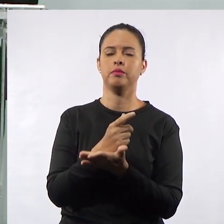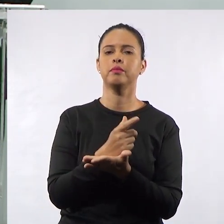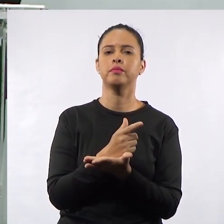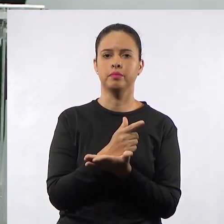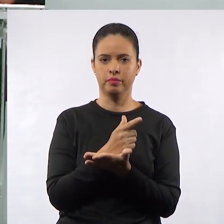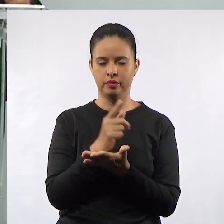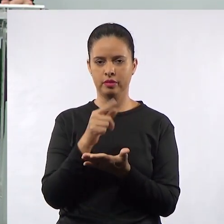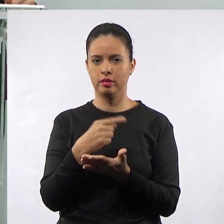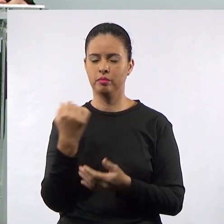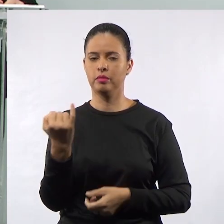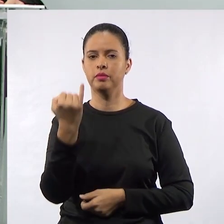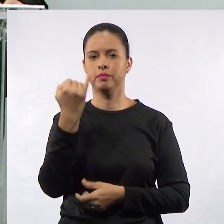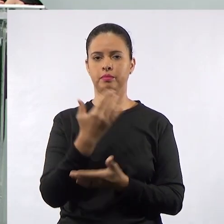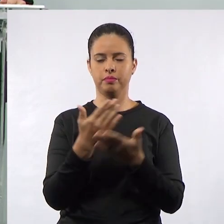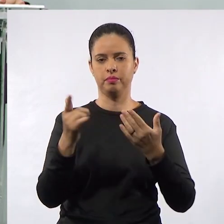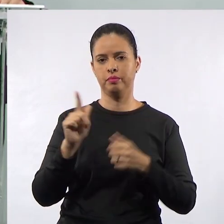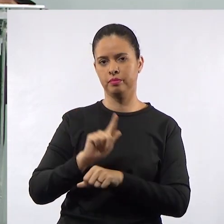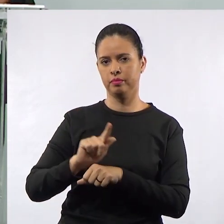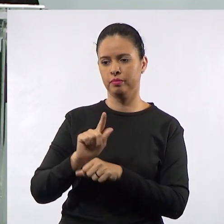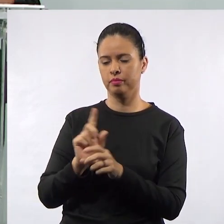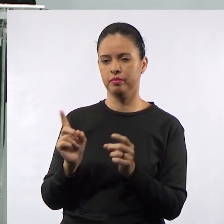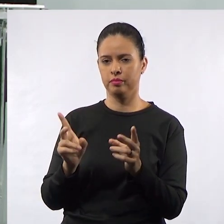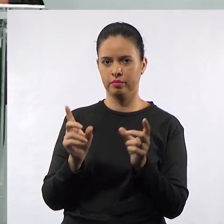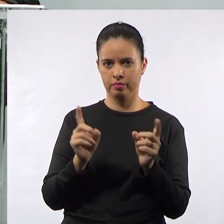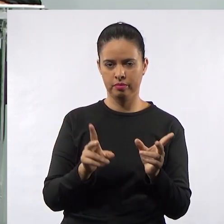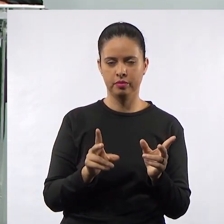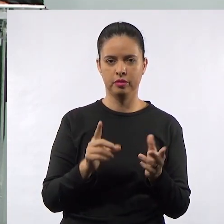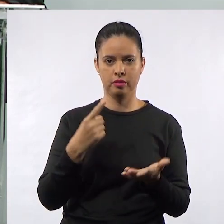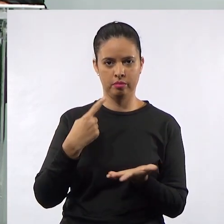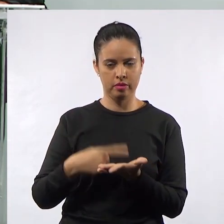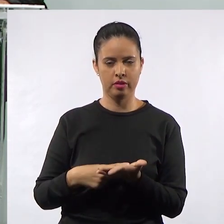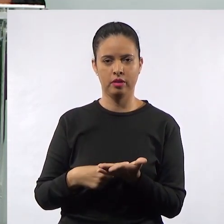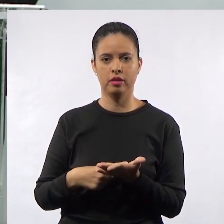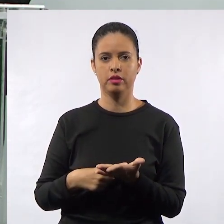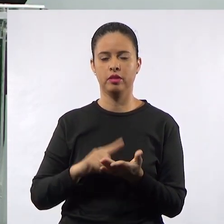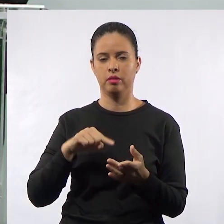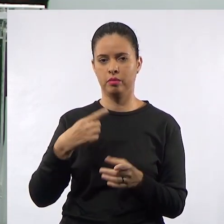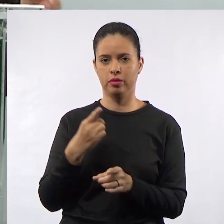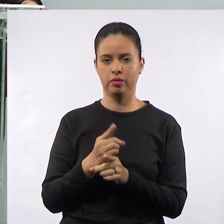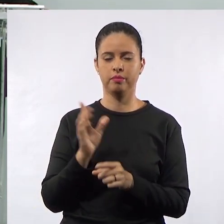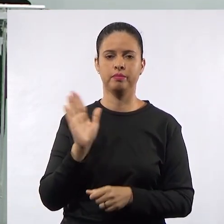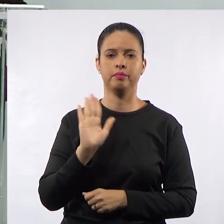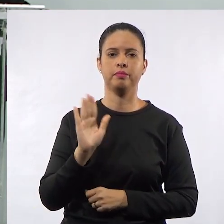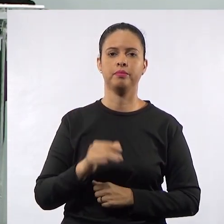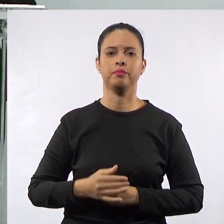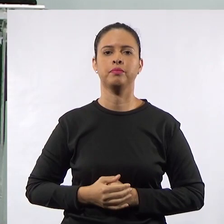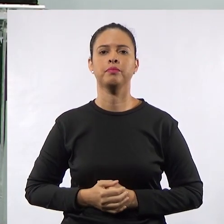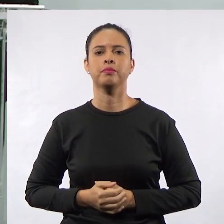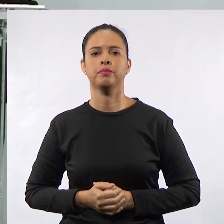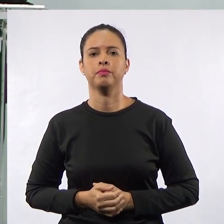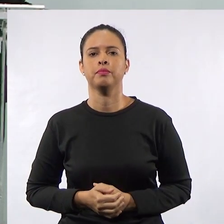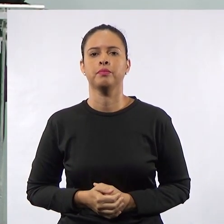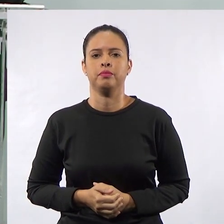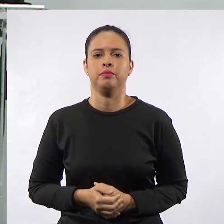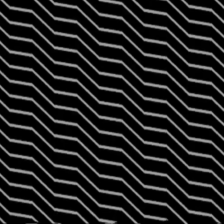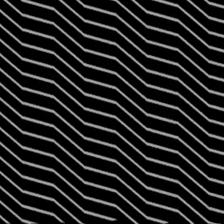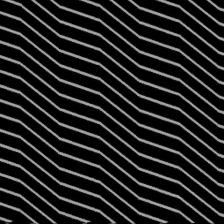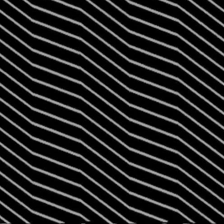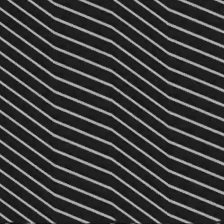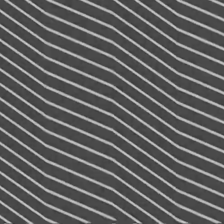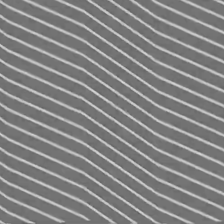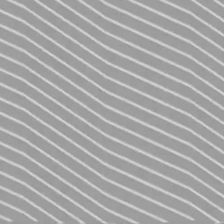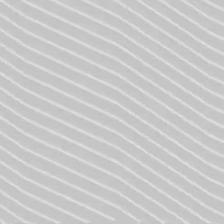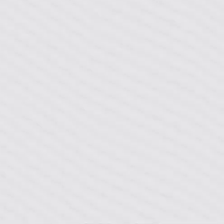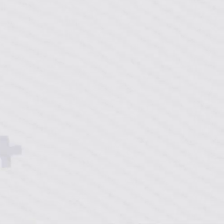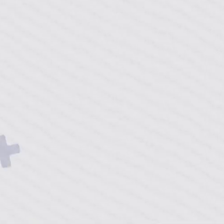consumidor que também é de extrema importância aí para você como gestor comercial combinado eu te aguardo na nossa próxima aula